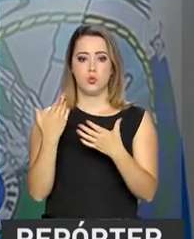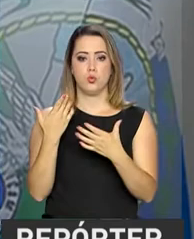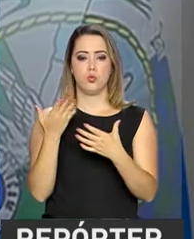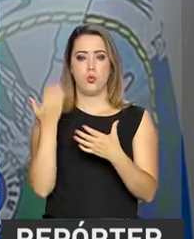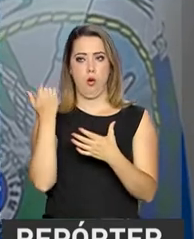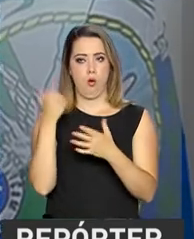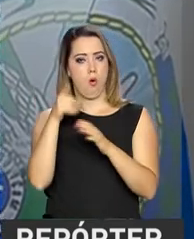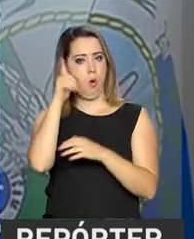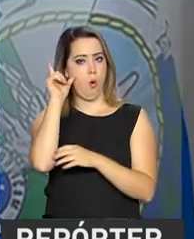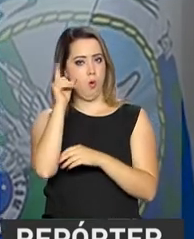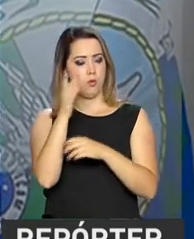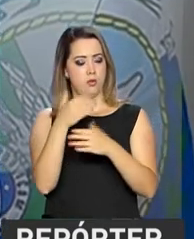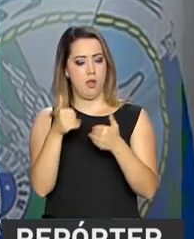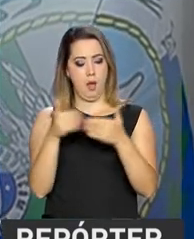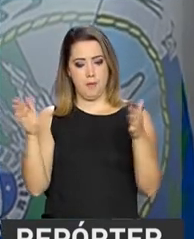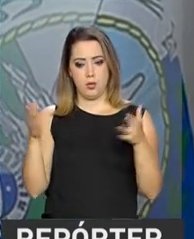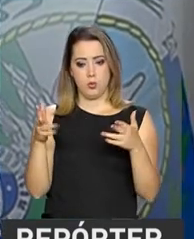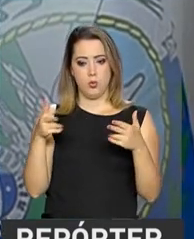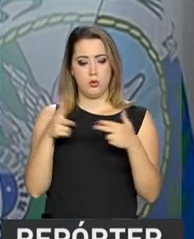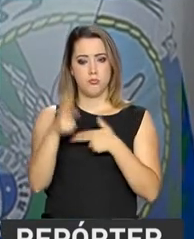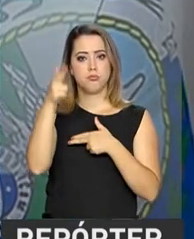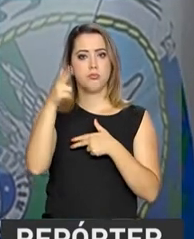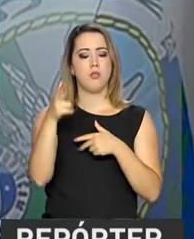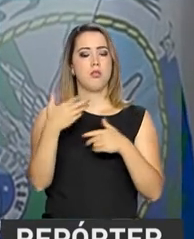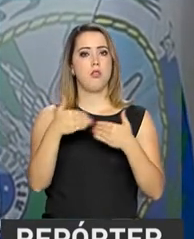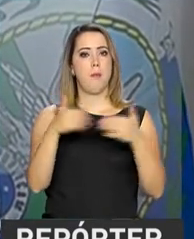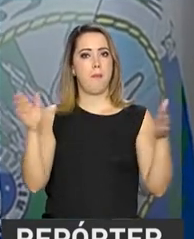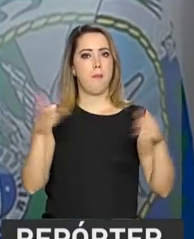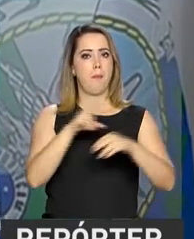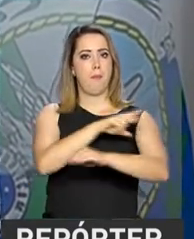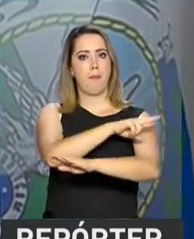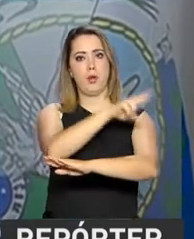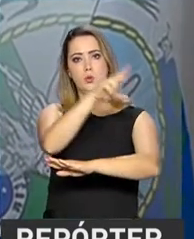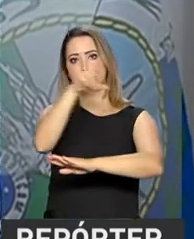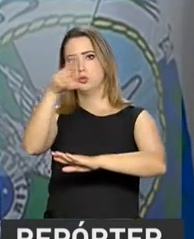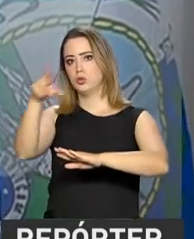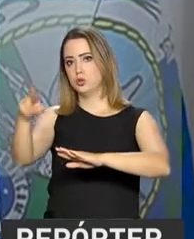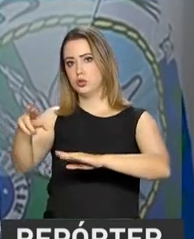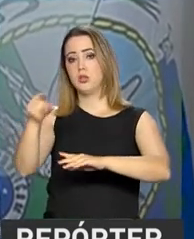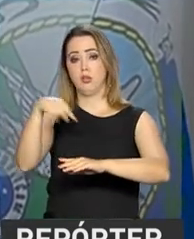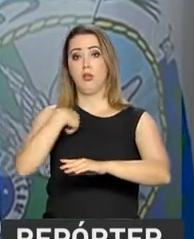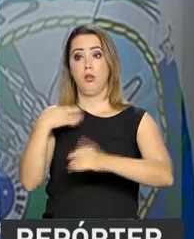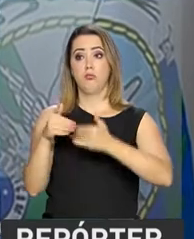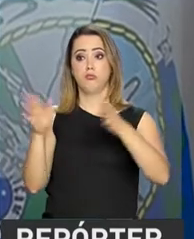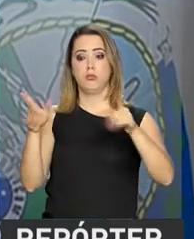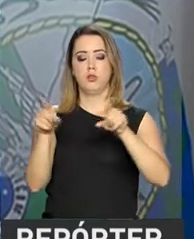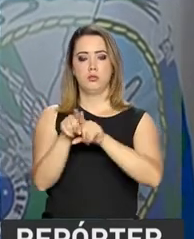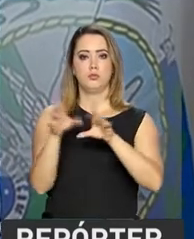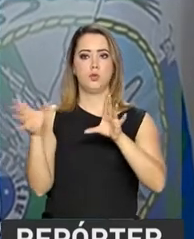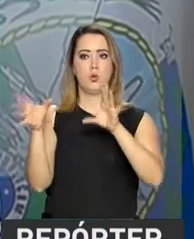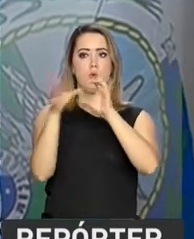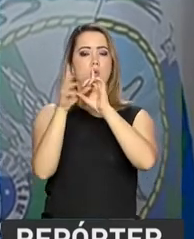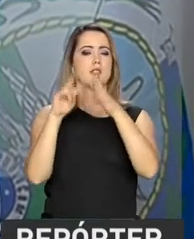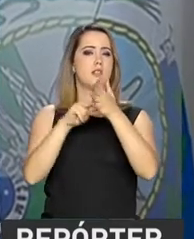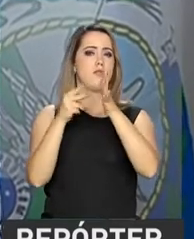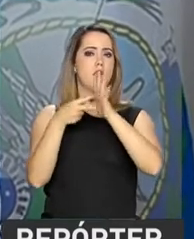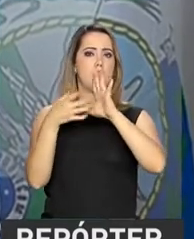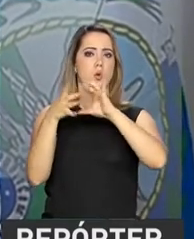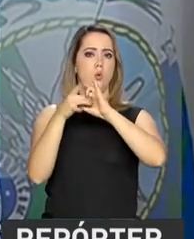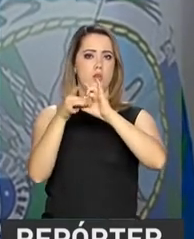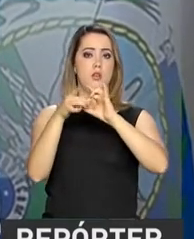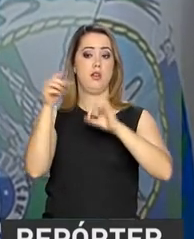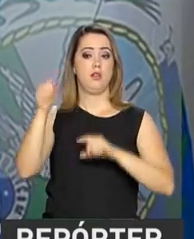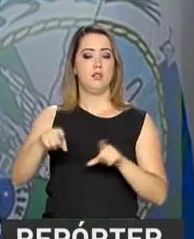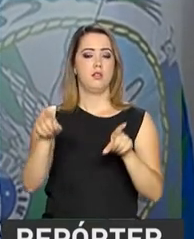é que inaugurei o que a ponte é sempre uma ligação entre pessoas entre estados entre é quebrar fronteiras é eu acho que aqui também